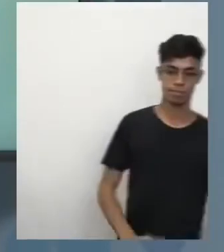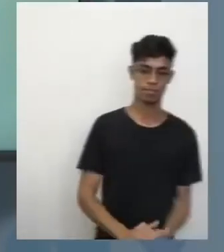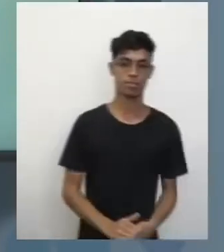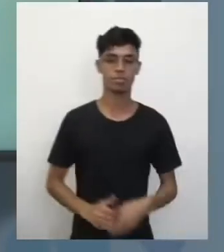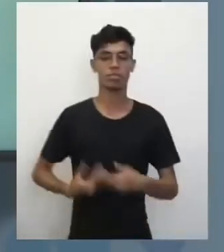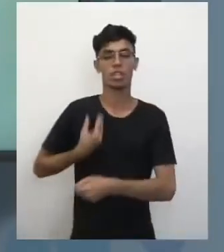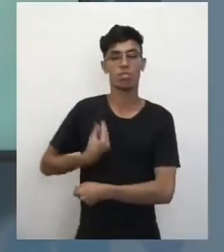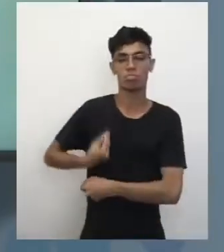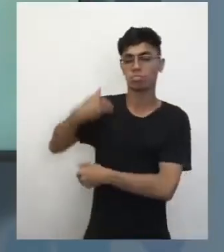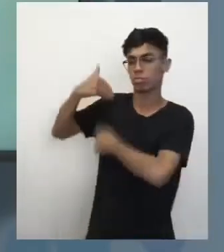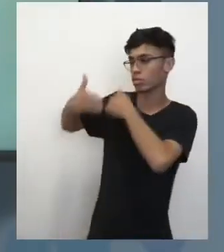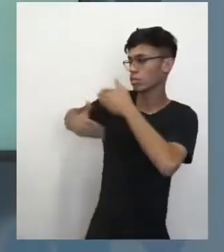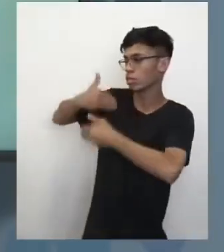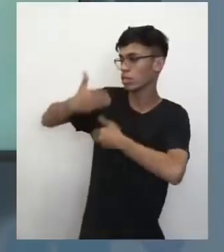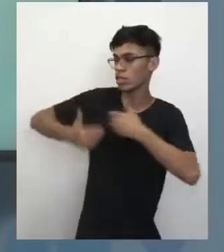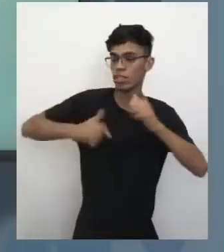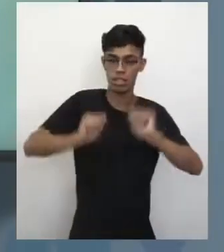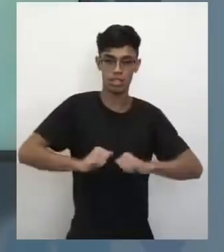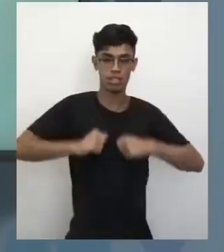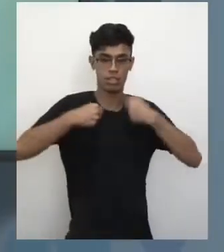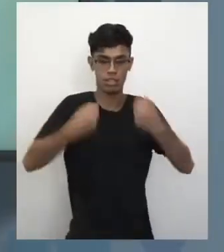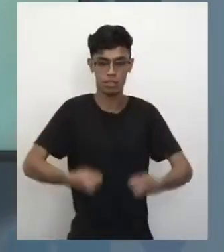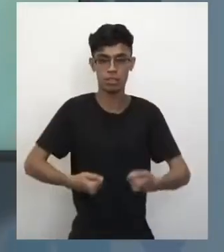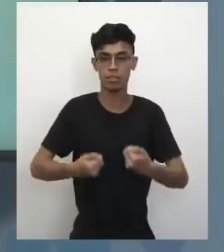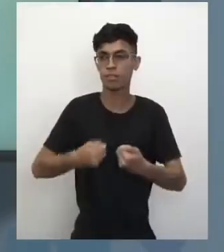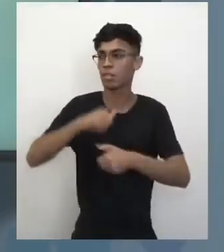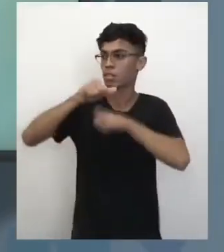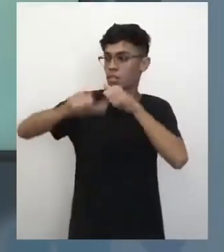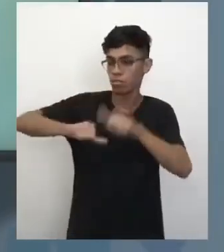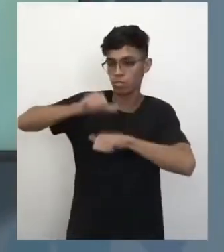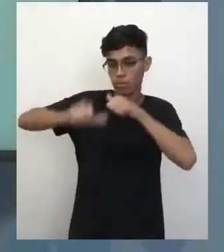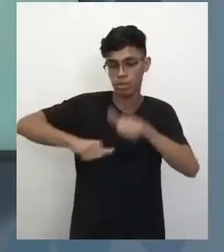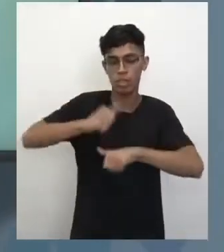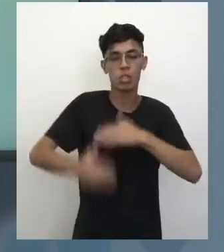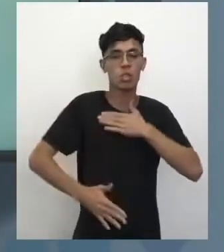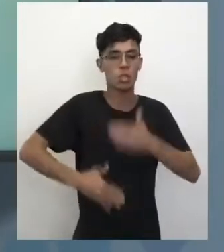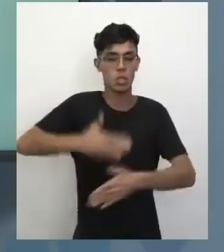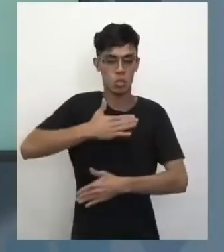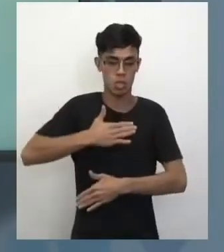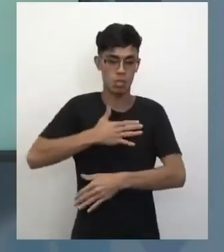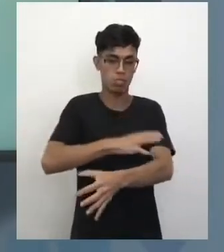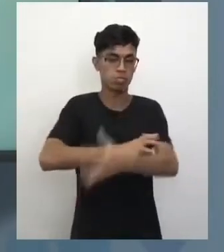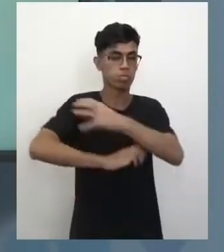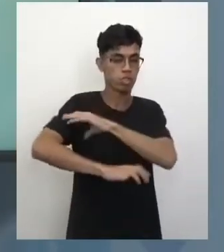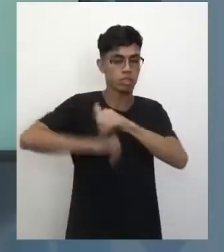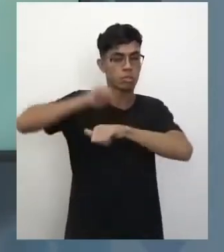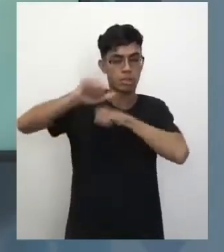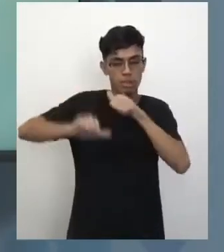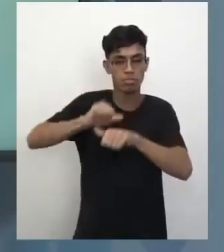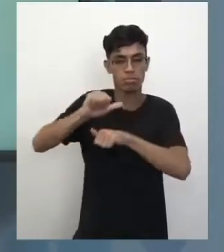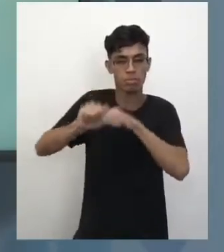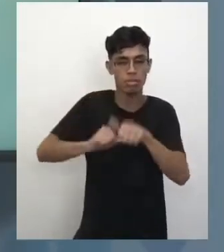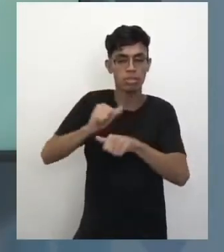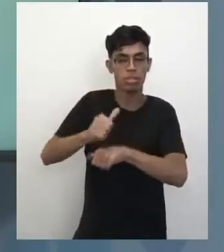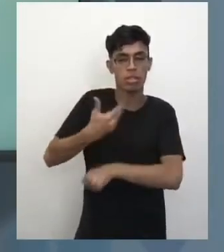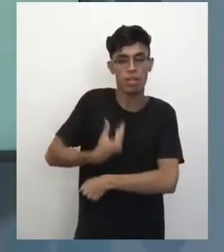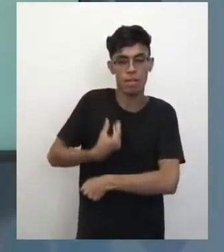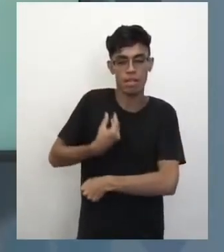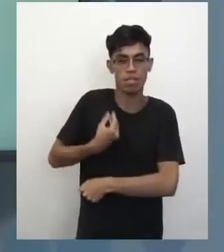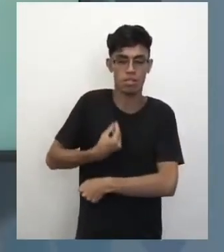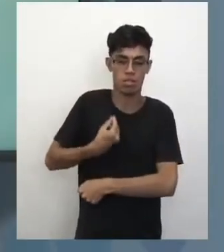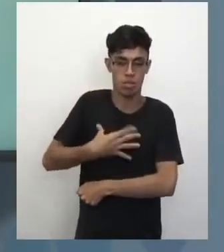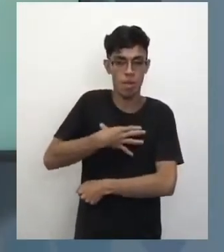longo da vida e fossem repetitivos, etc. e tal, que mudassem a sua estrutura corpórea, isso passaria para sua prole, para os